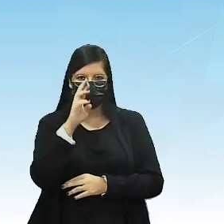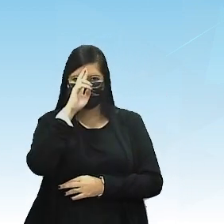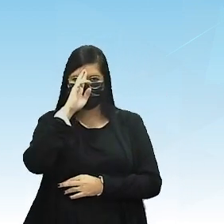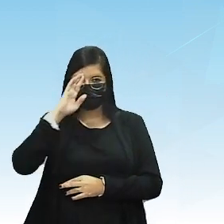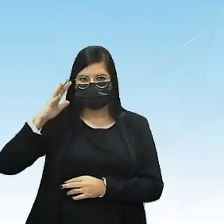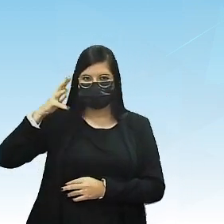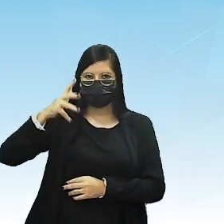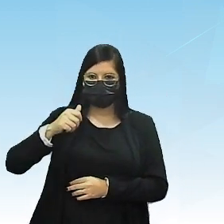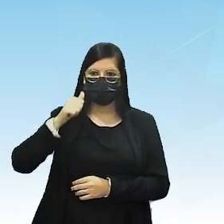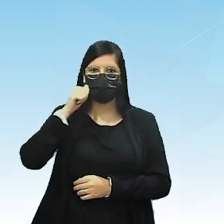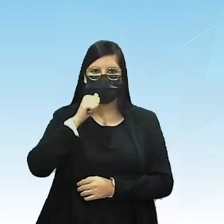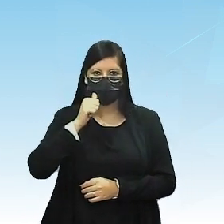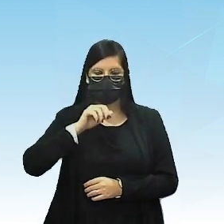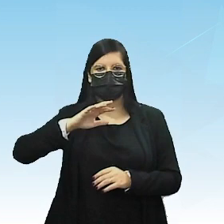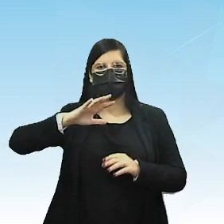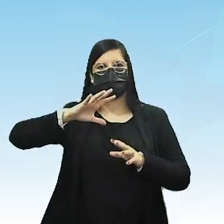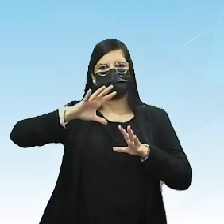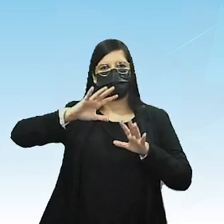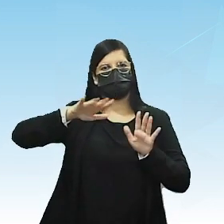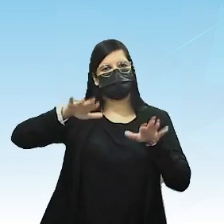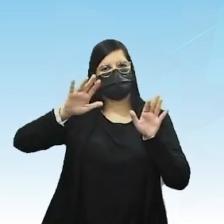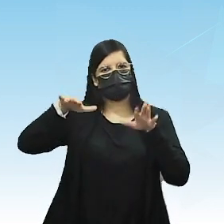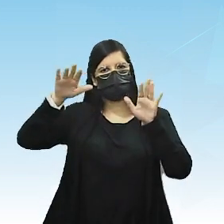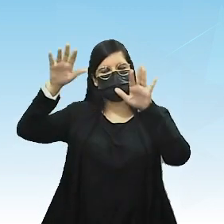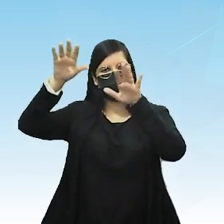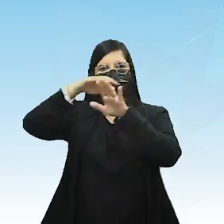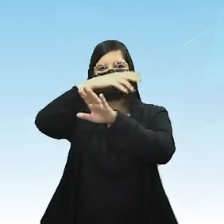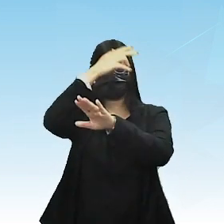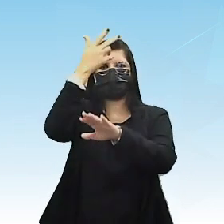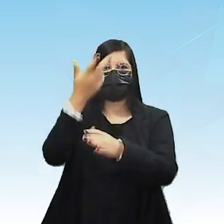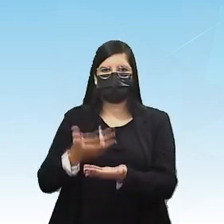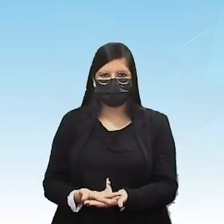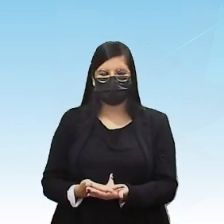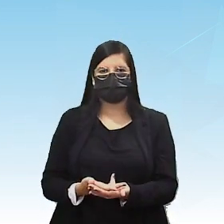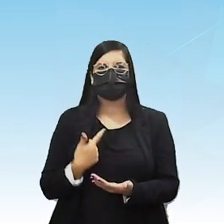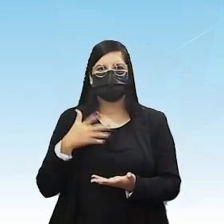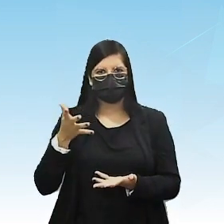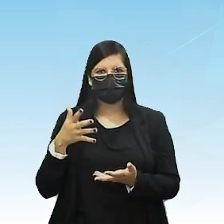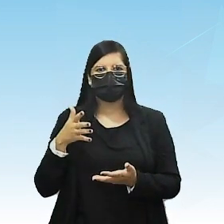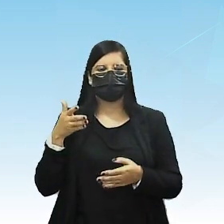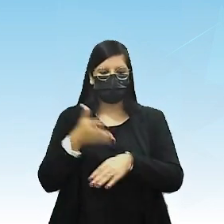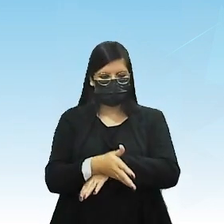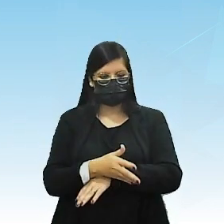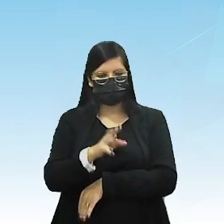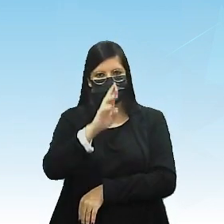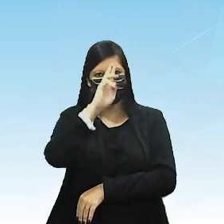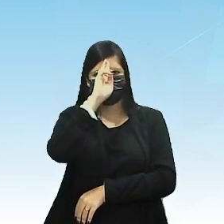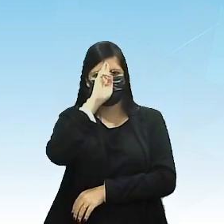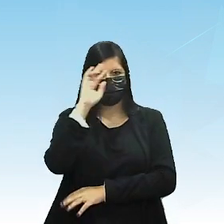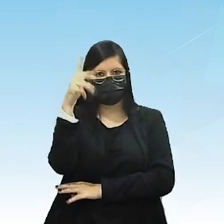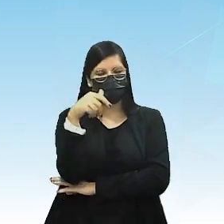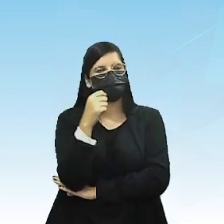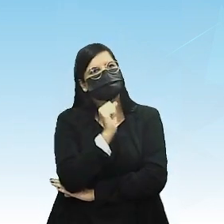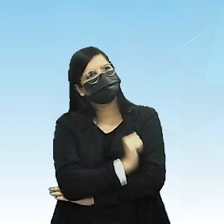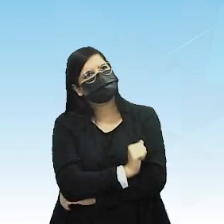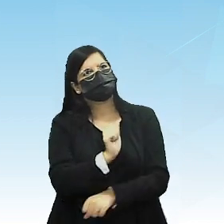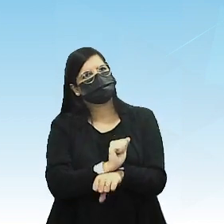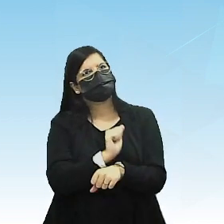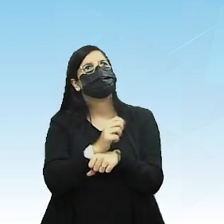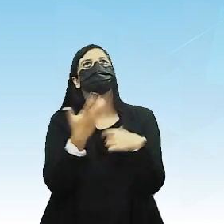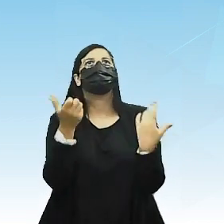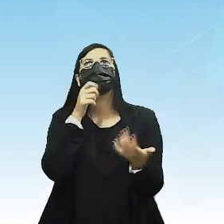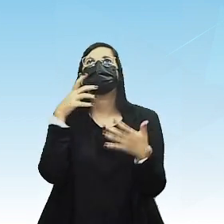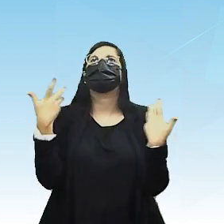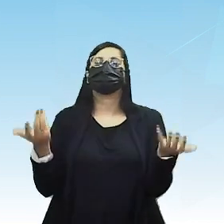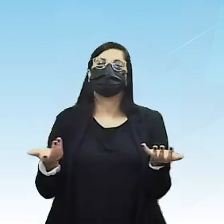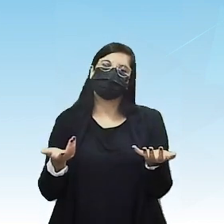vai aparecer uma mulher voando, porque teve uma mulher que se jogou, se matou e caiu. Eu já fui para essa boate várias vezes, quando dava meia-noite eu ficava esperando, não vi, né, mas enfim,